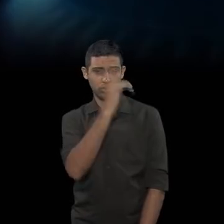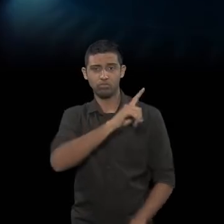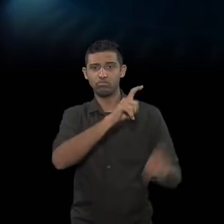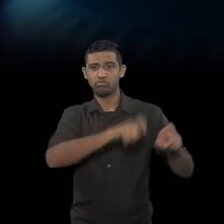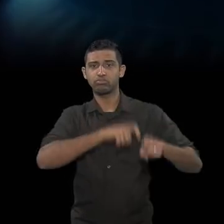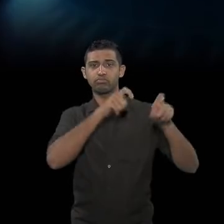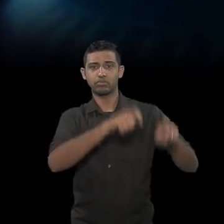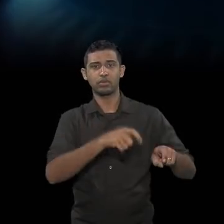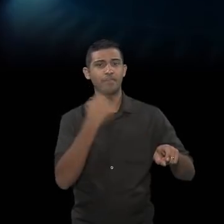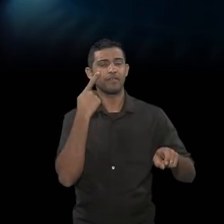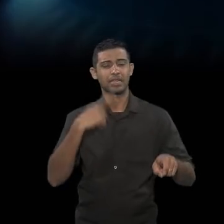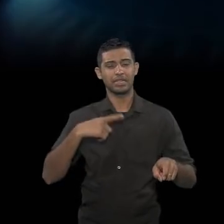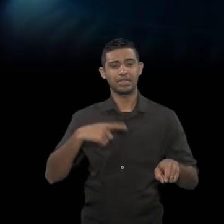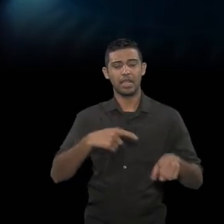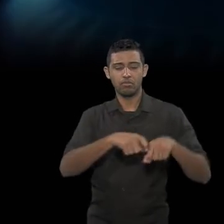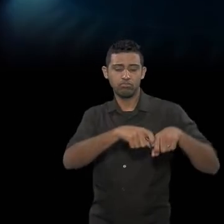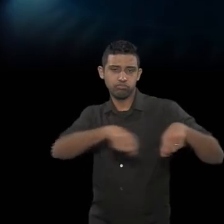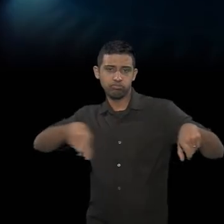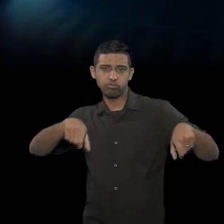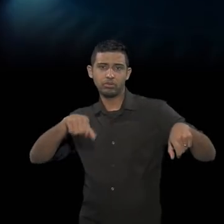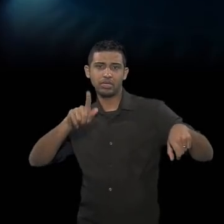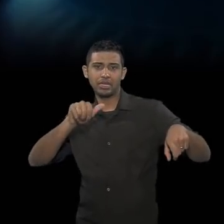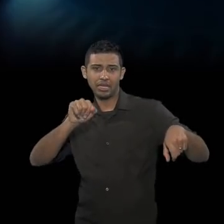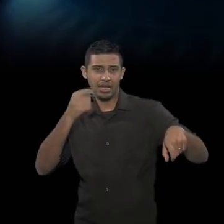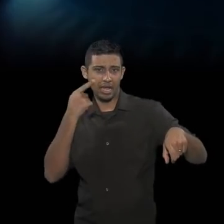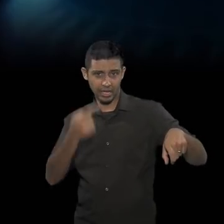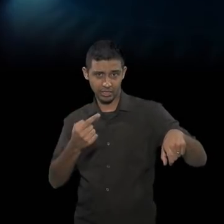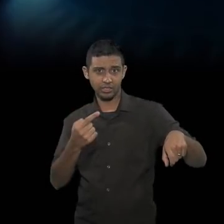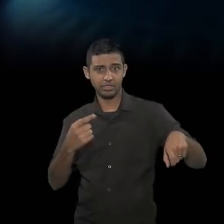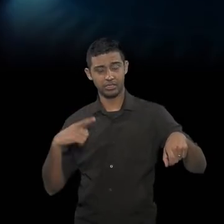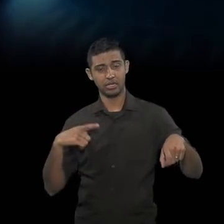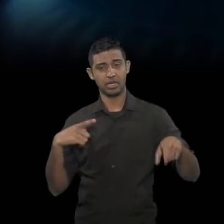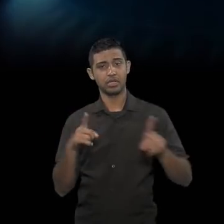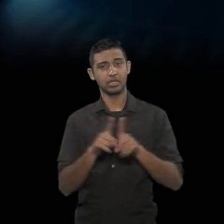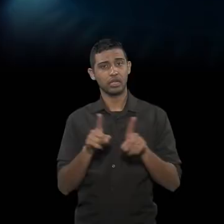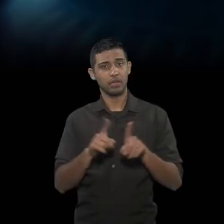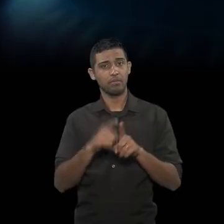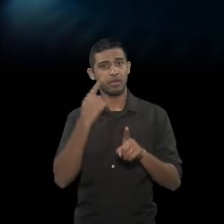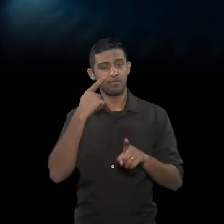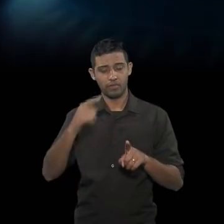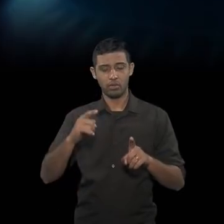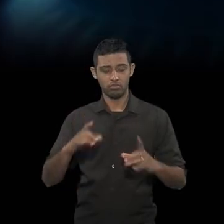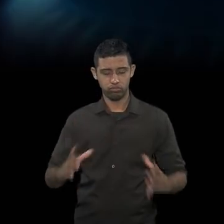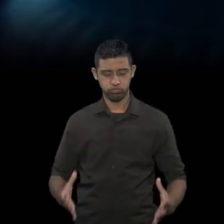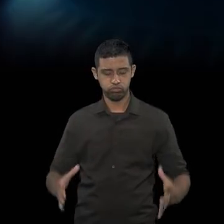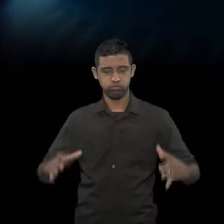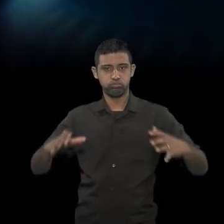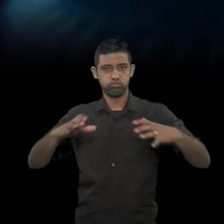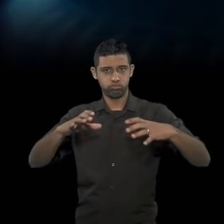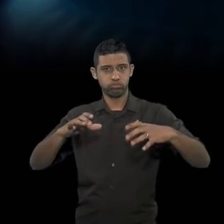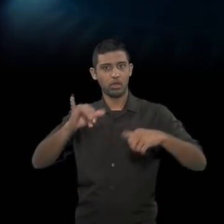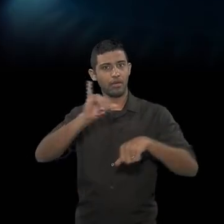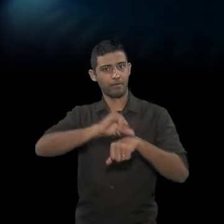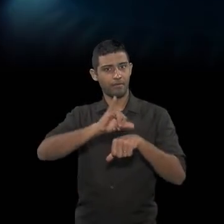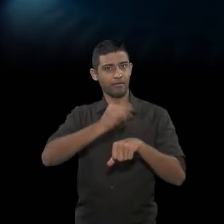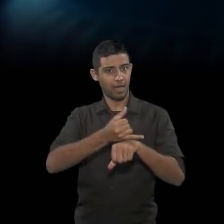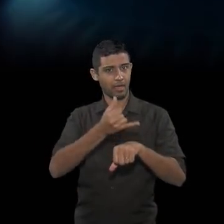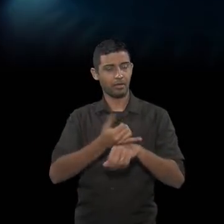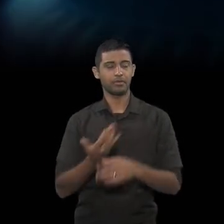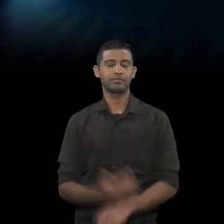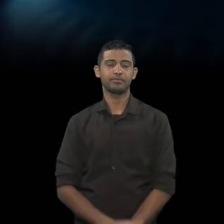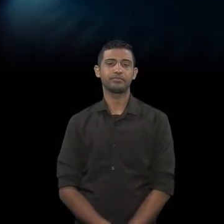estado. Além do gás canalizado que chega à casa dos cariocas e fluminenses, a companhia também distribui o gás